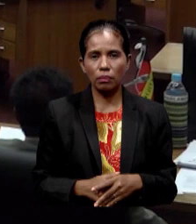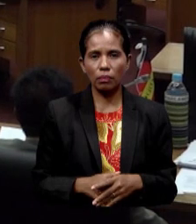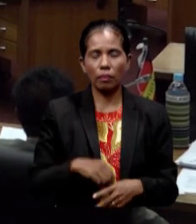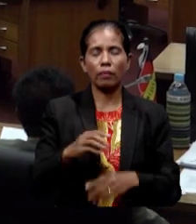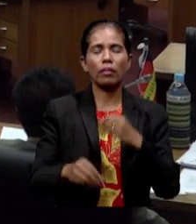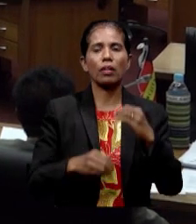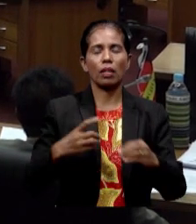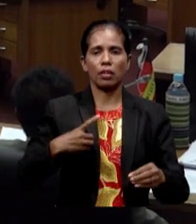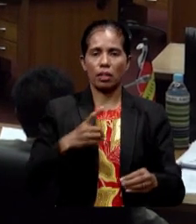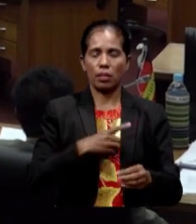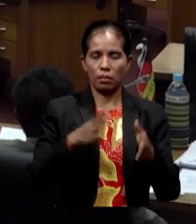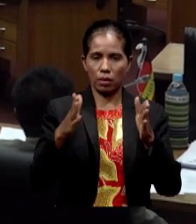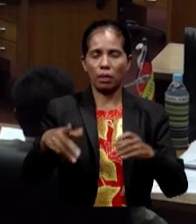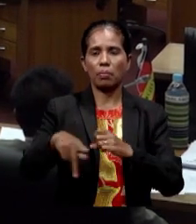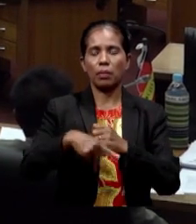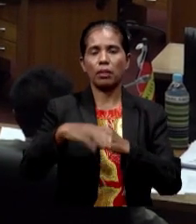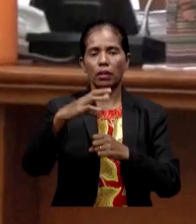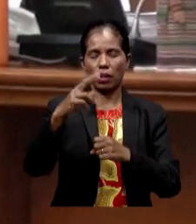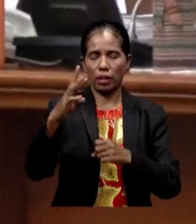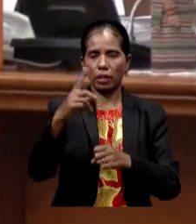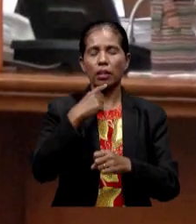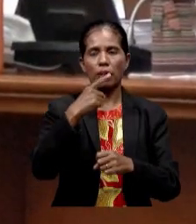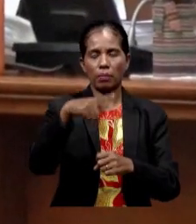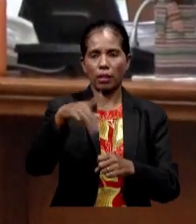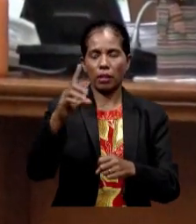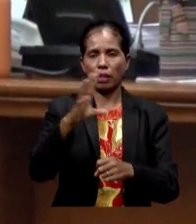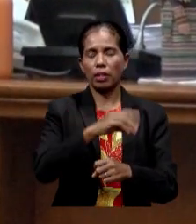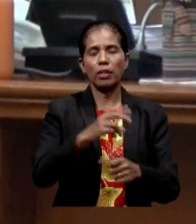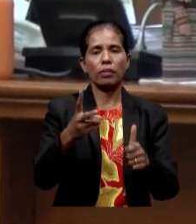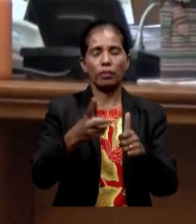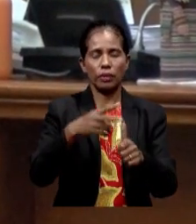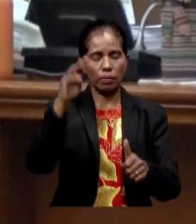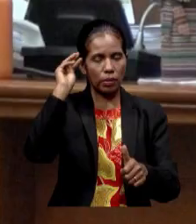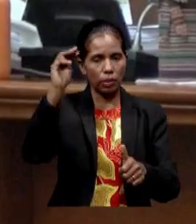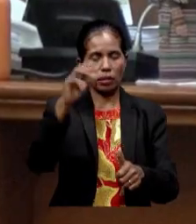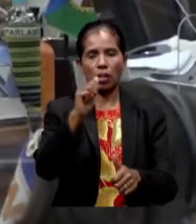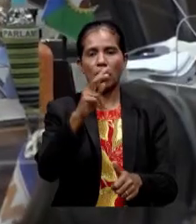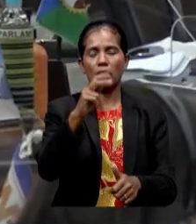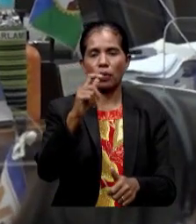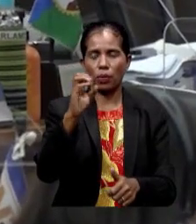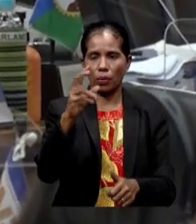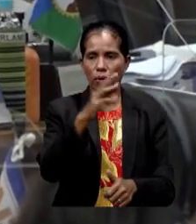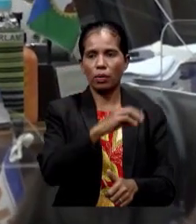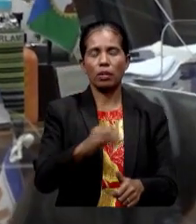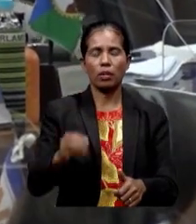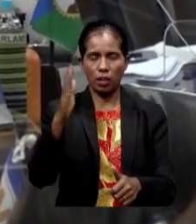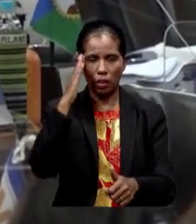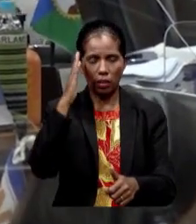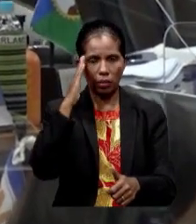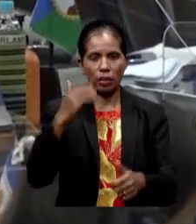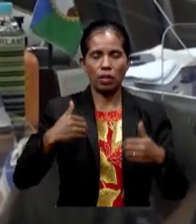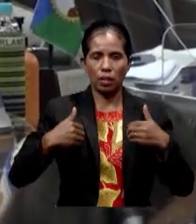Relacionou o deputado bancada Sinarte no PD, nebe lamenta com a vice-ministro interior Antônio Armindo, nebe desconfia